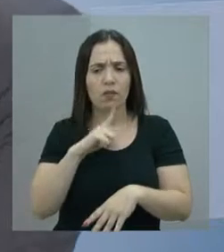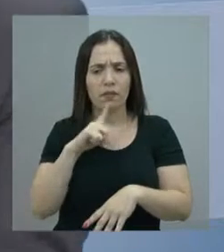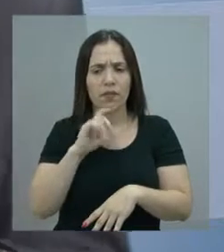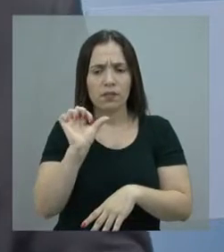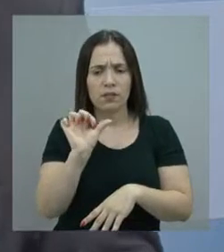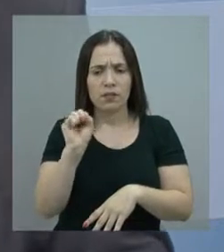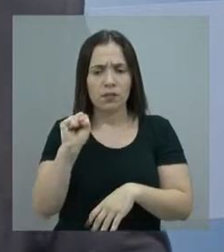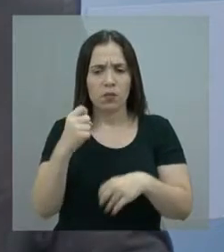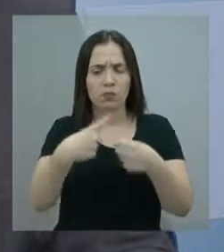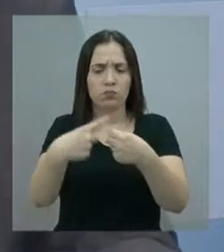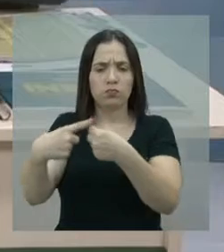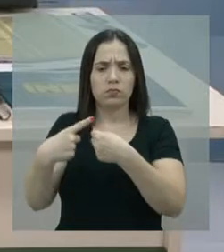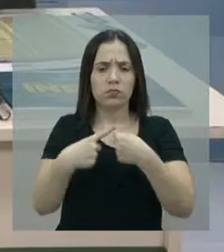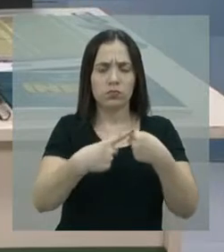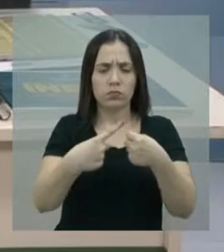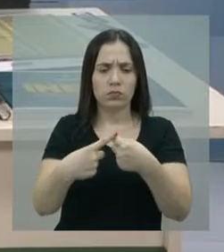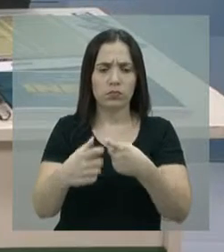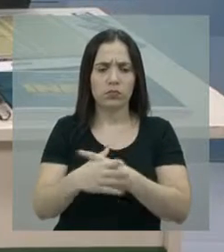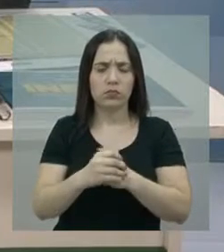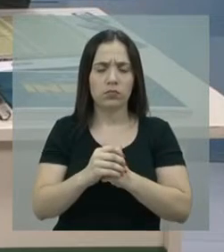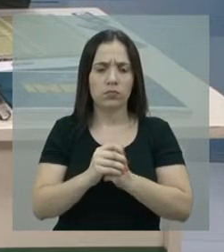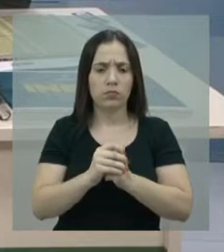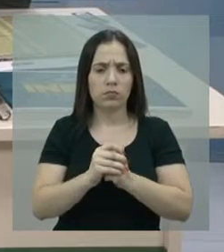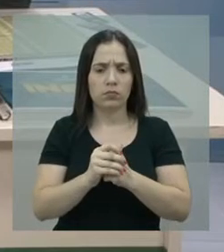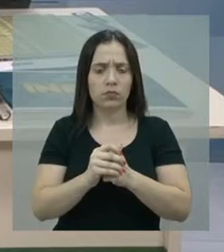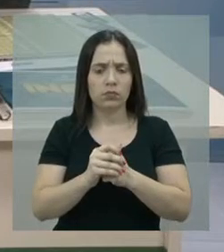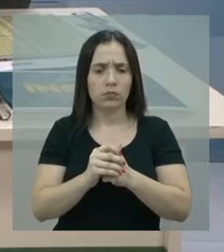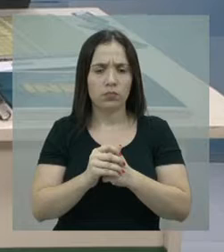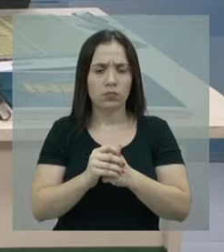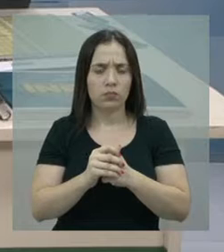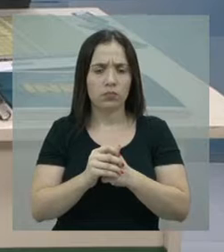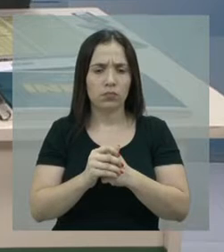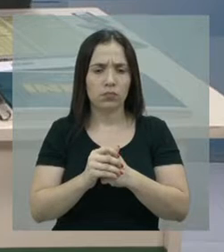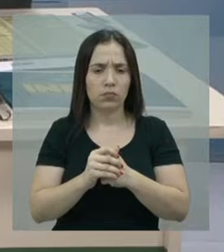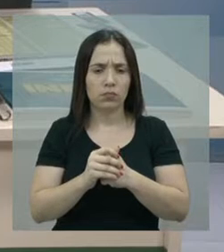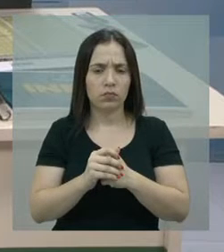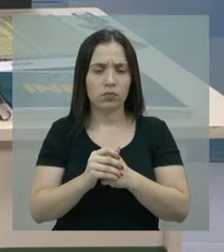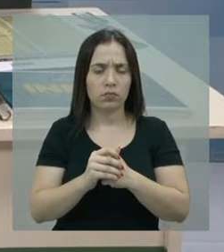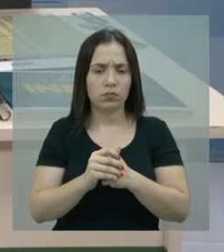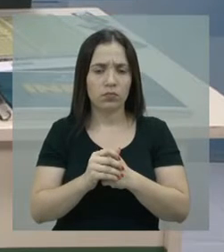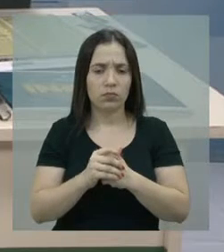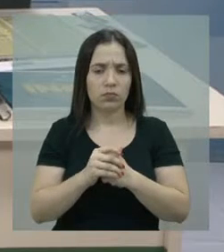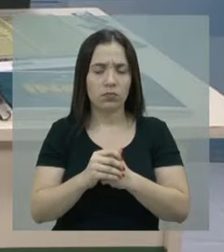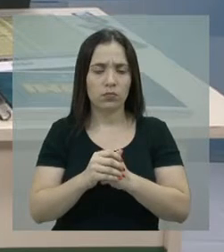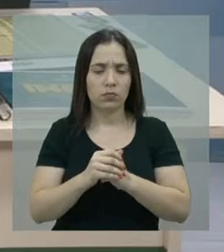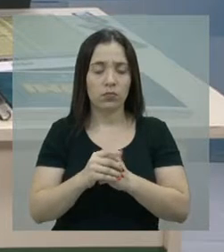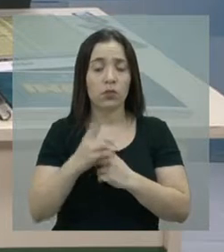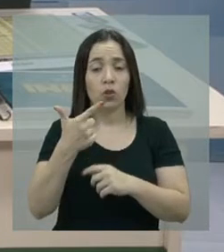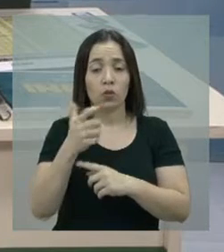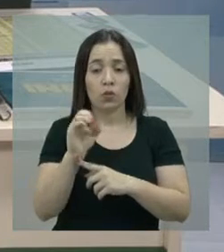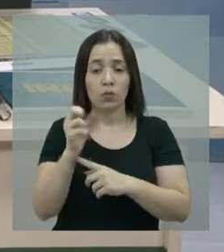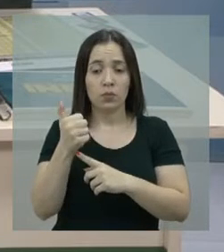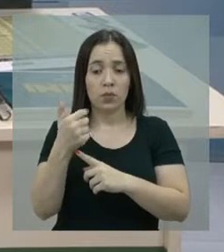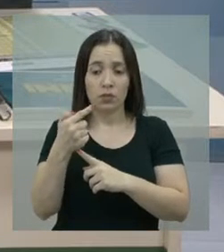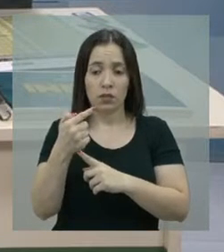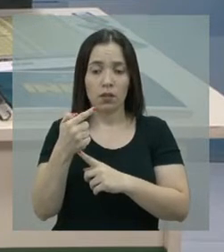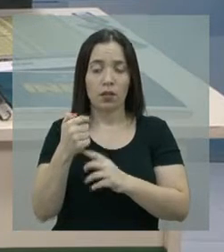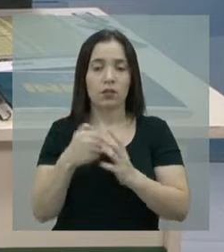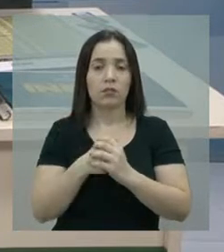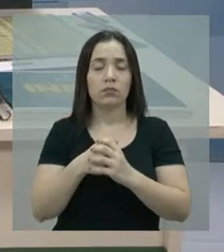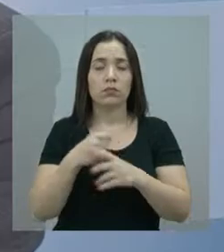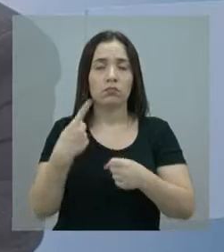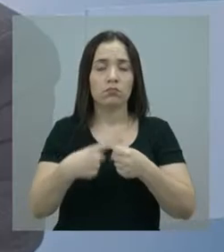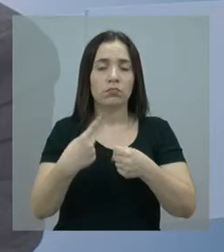né, municípios, né? Não, aqui você tem porque você tem o restante aqui, né? Você tem aí todos os municípios. Todos os municípios. Em 2017, o município que